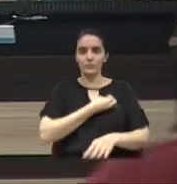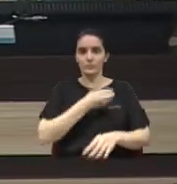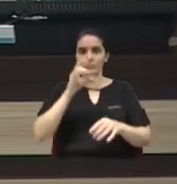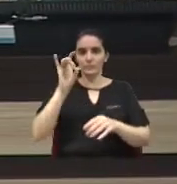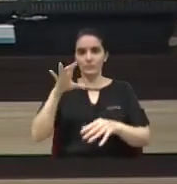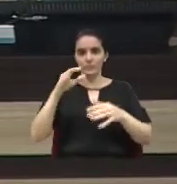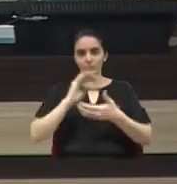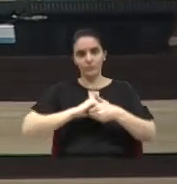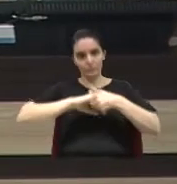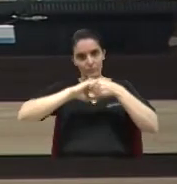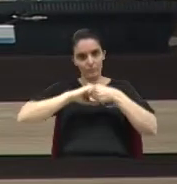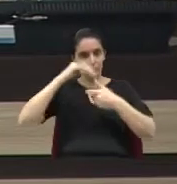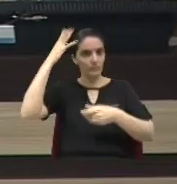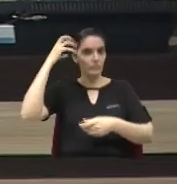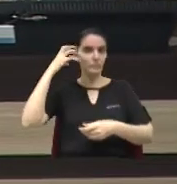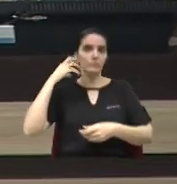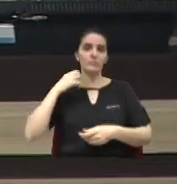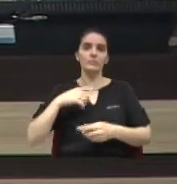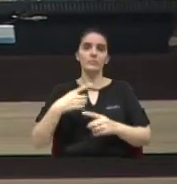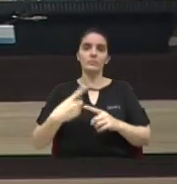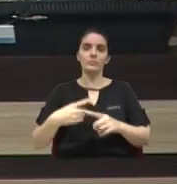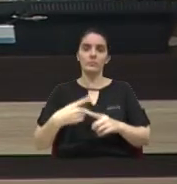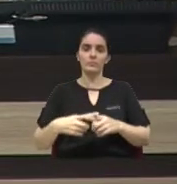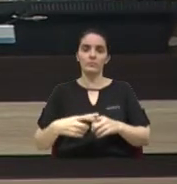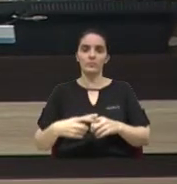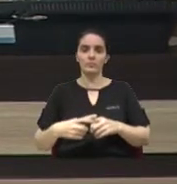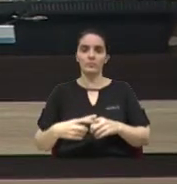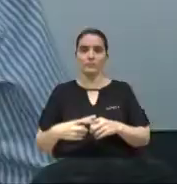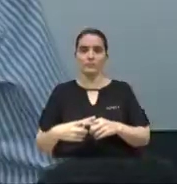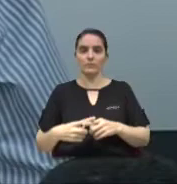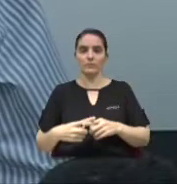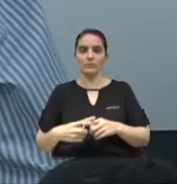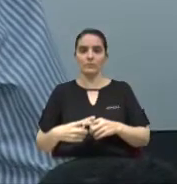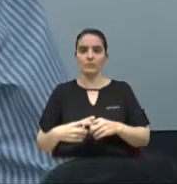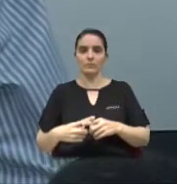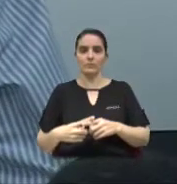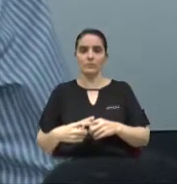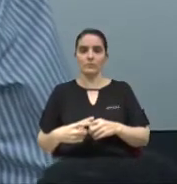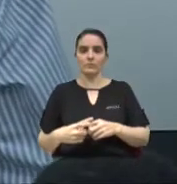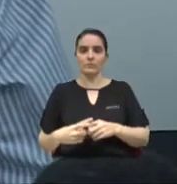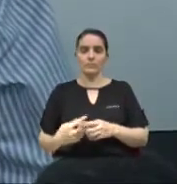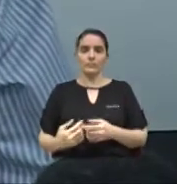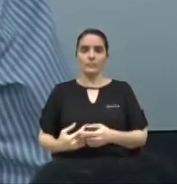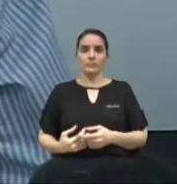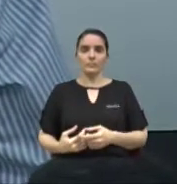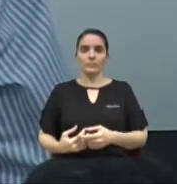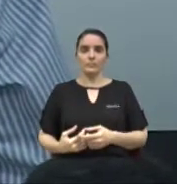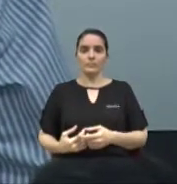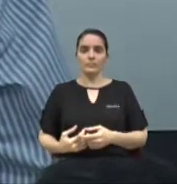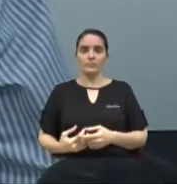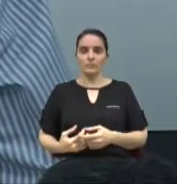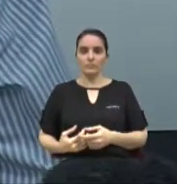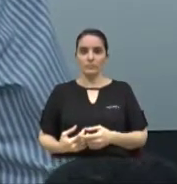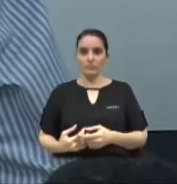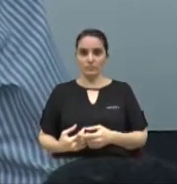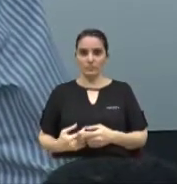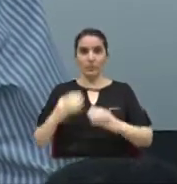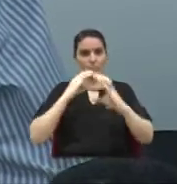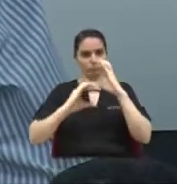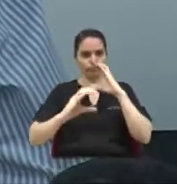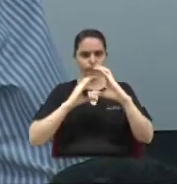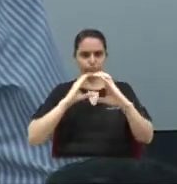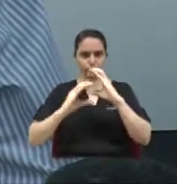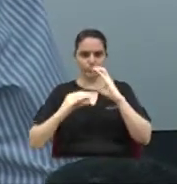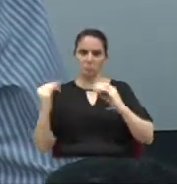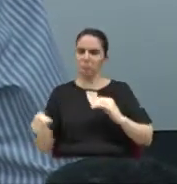parabenizar a Lu, porque o estilo musical, o gênero musical é importante. É